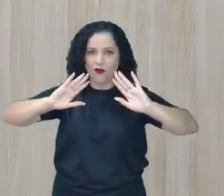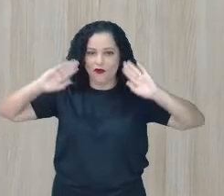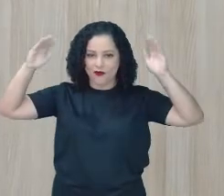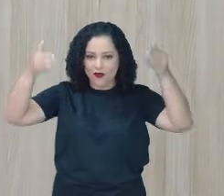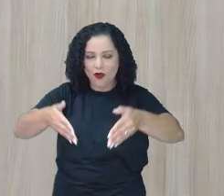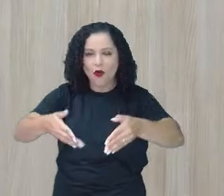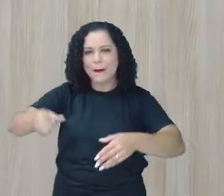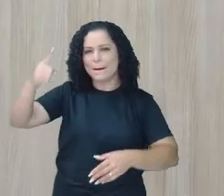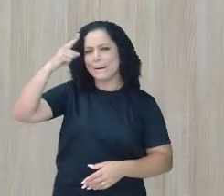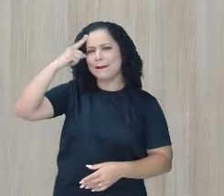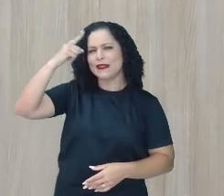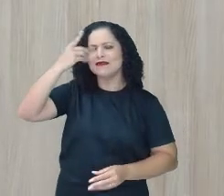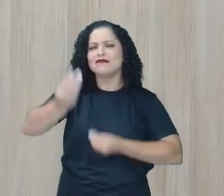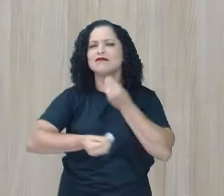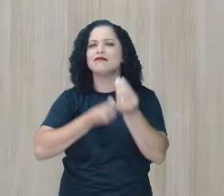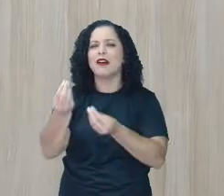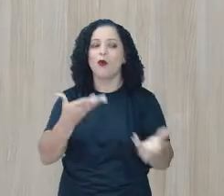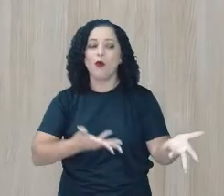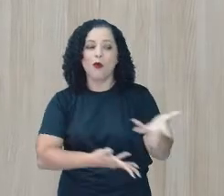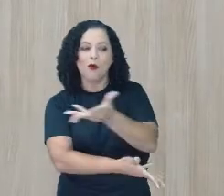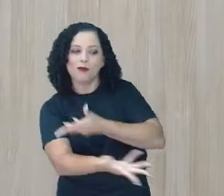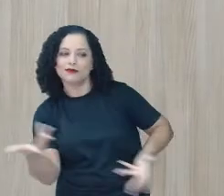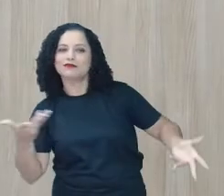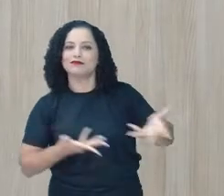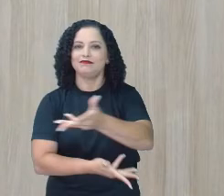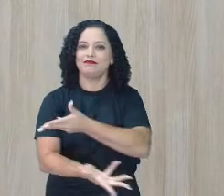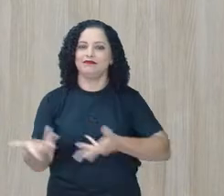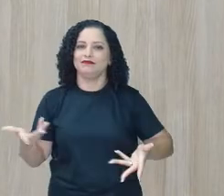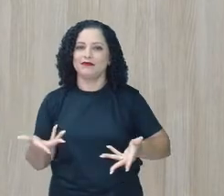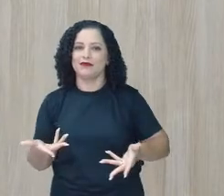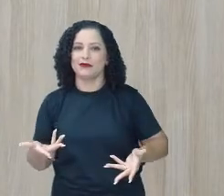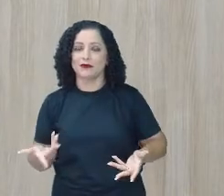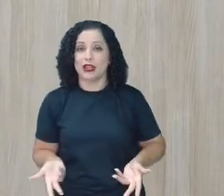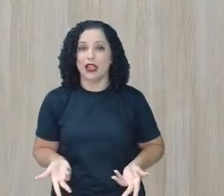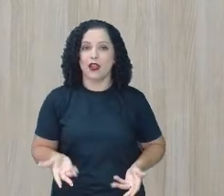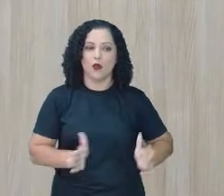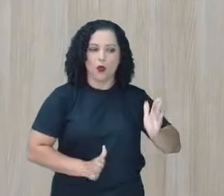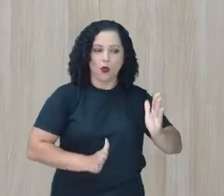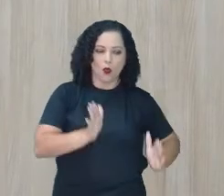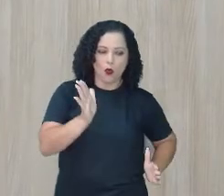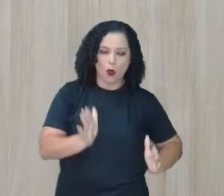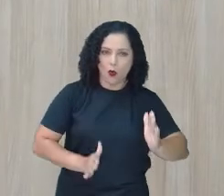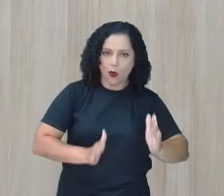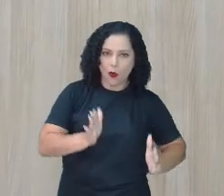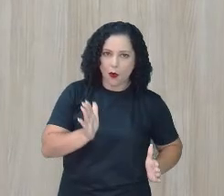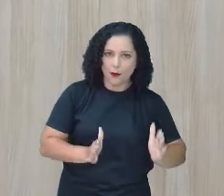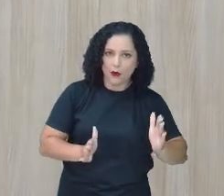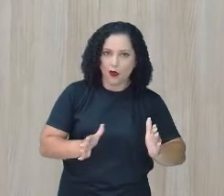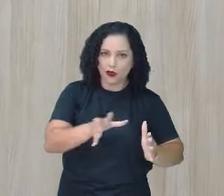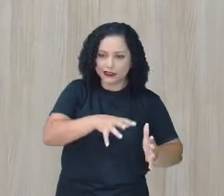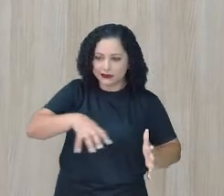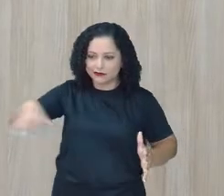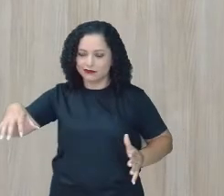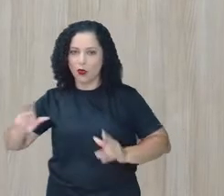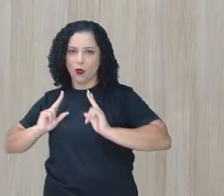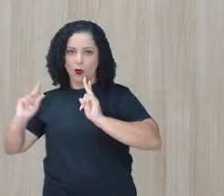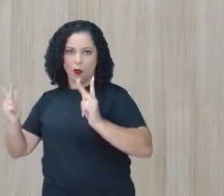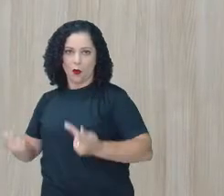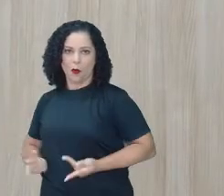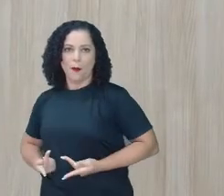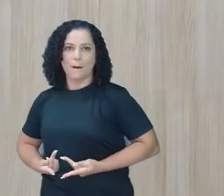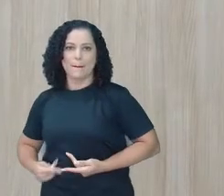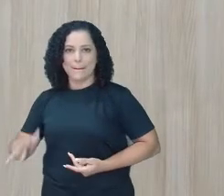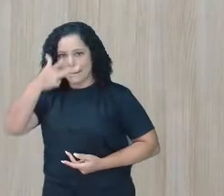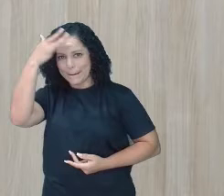pense como é que se dá esse relacionamento entre os humanos e a robótica e criar ao mesmo tempo uma ficção,